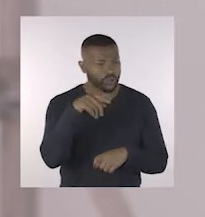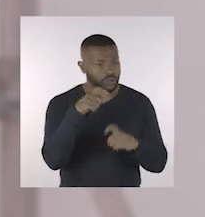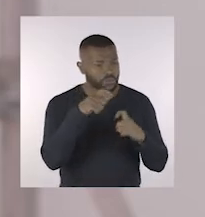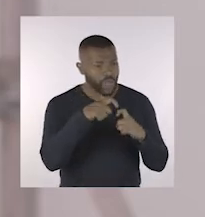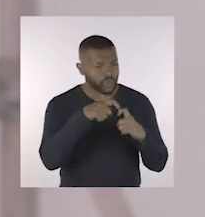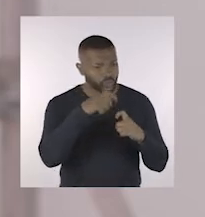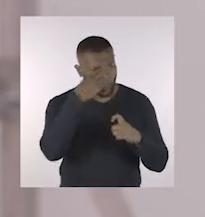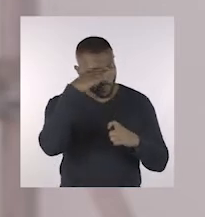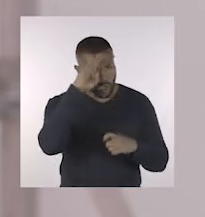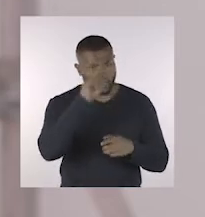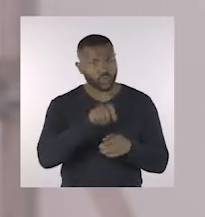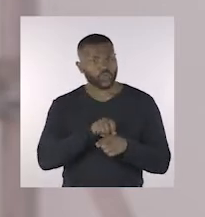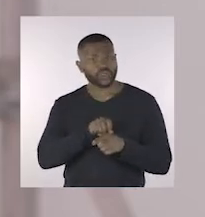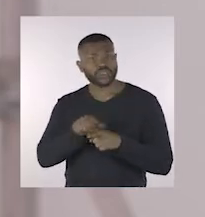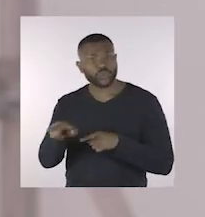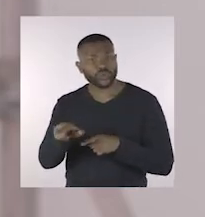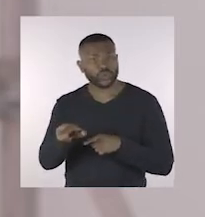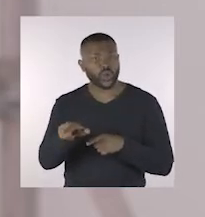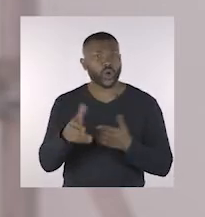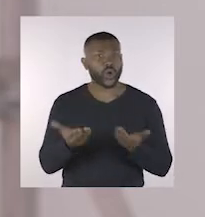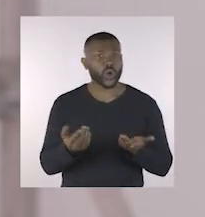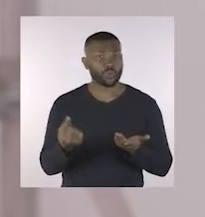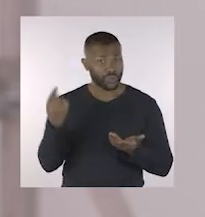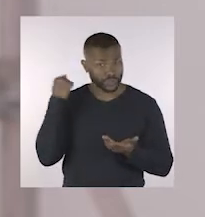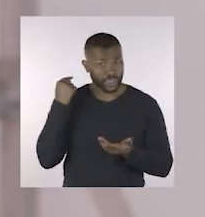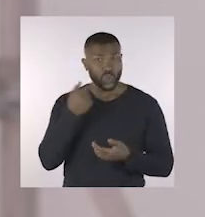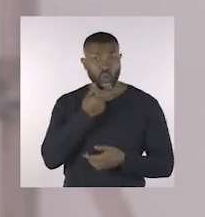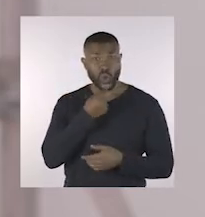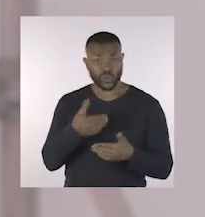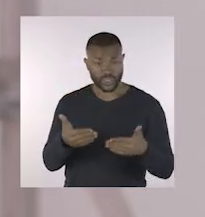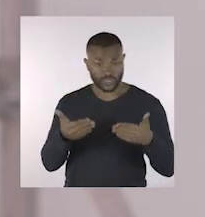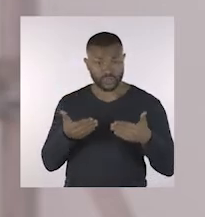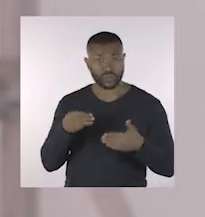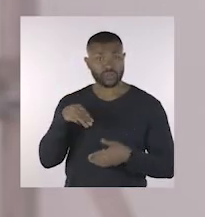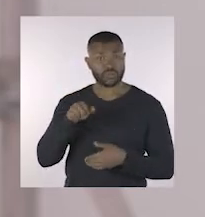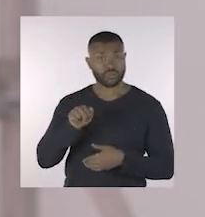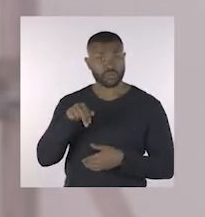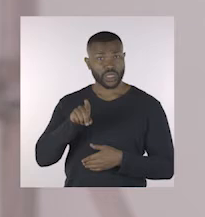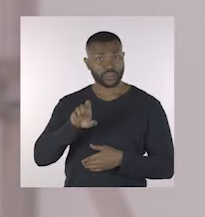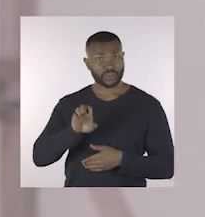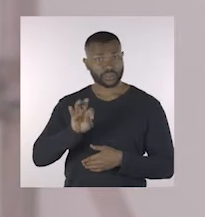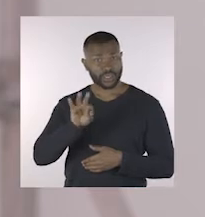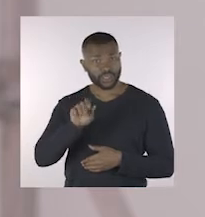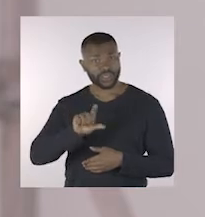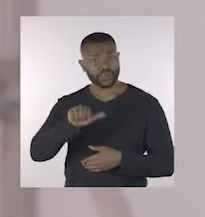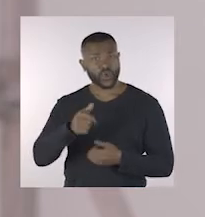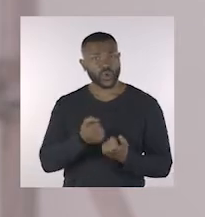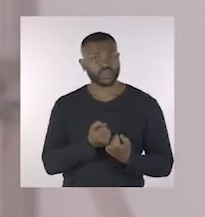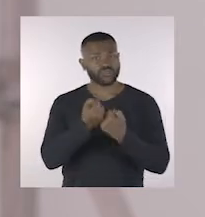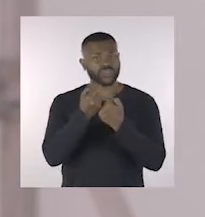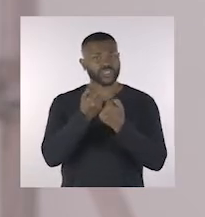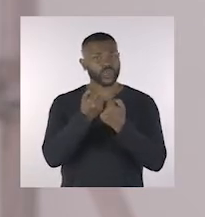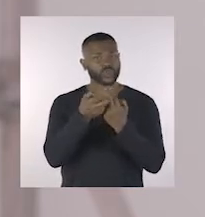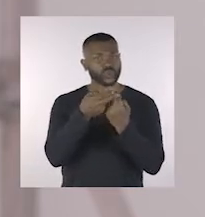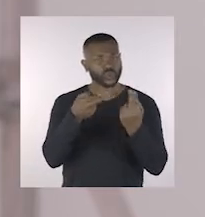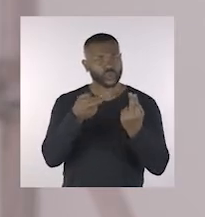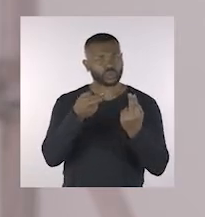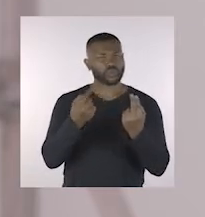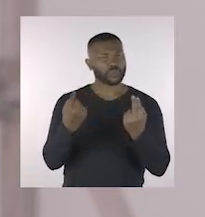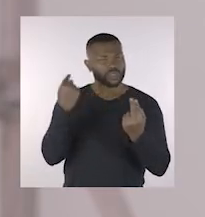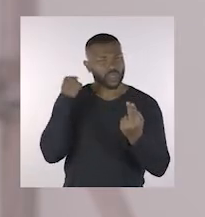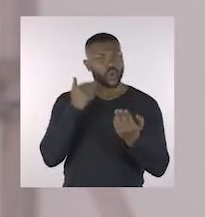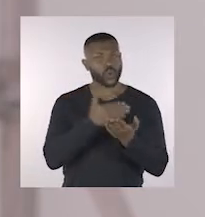expulsou eles praticamente do Brasil aliás esse mandetta que era o ministro da saúde que depois ele começou a defender o SUS